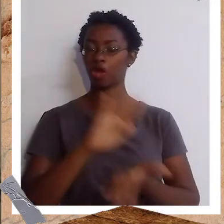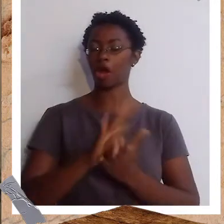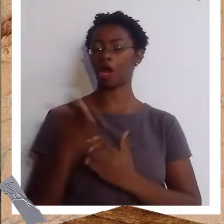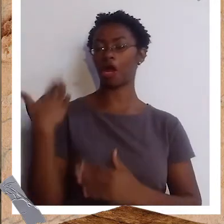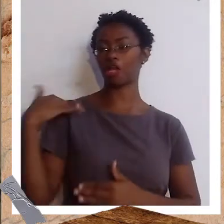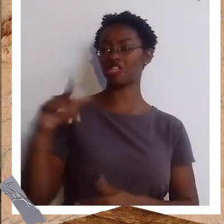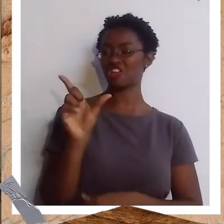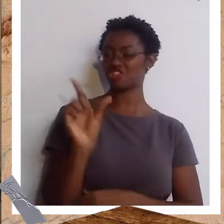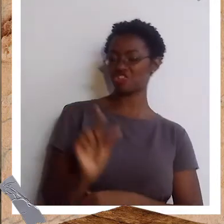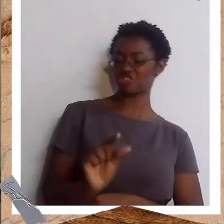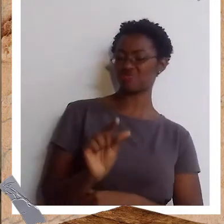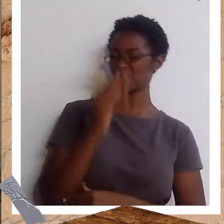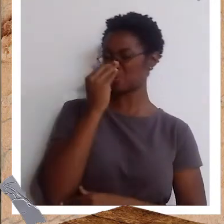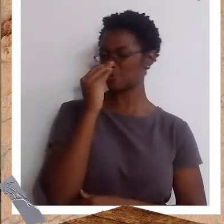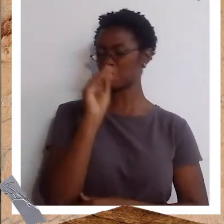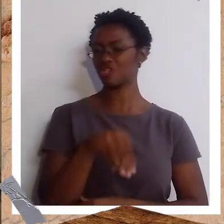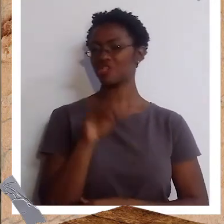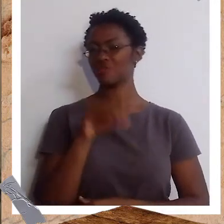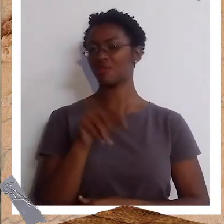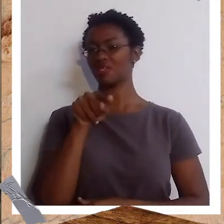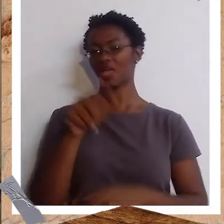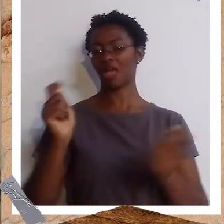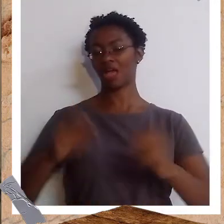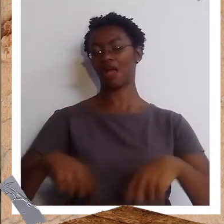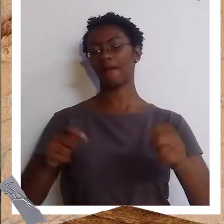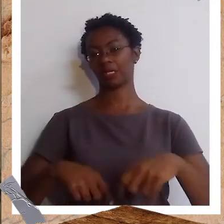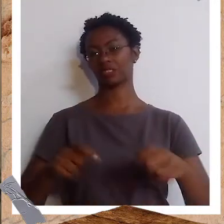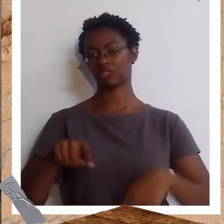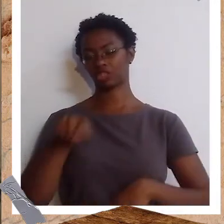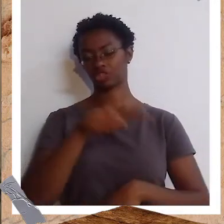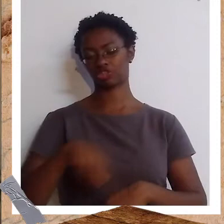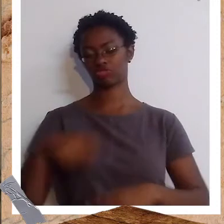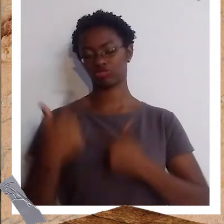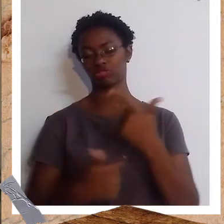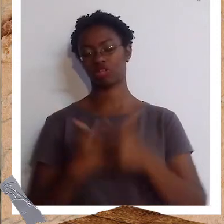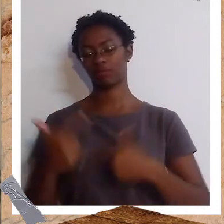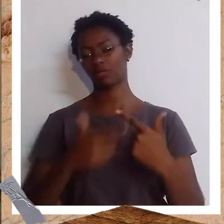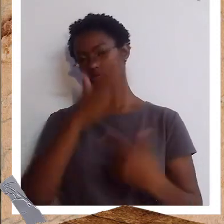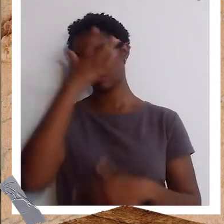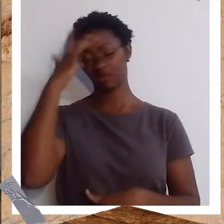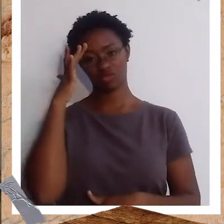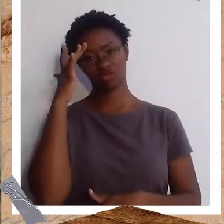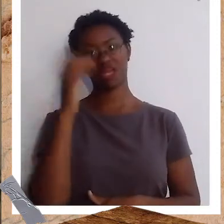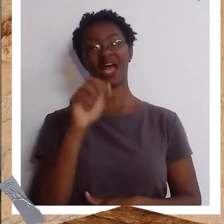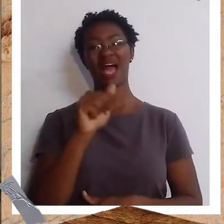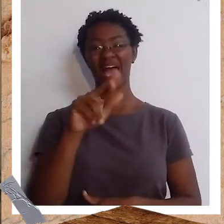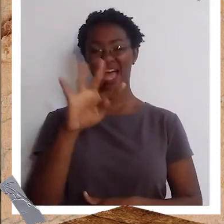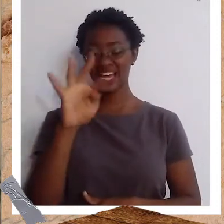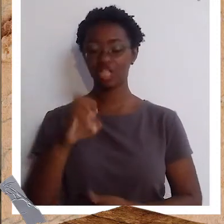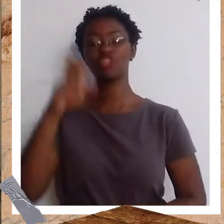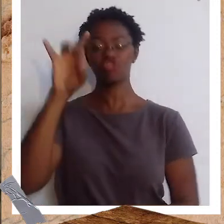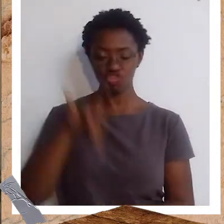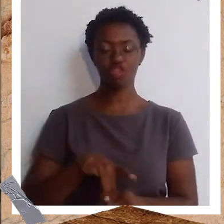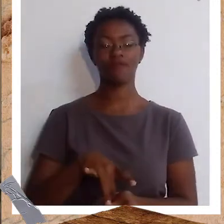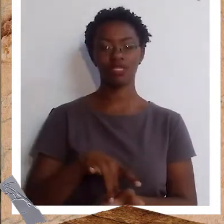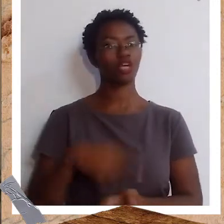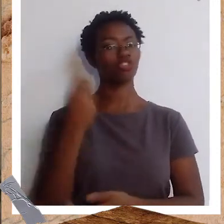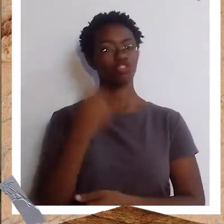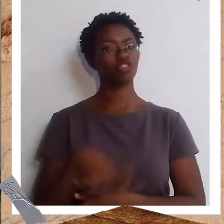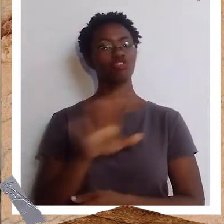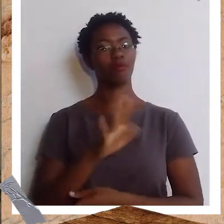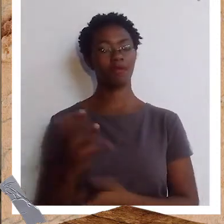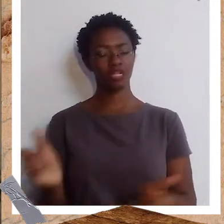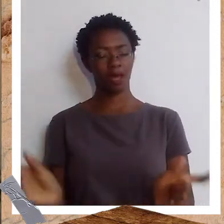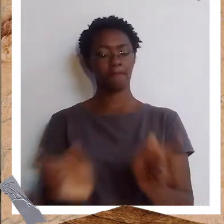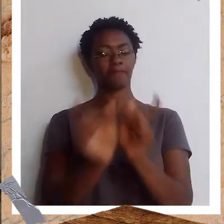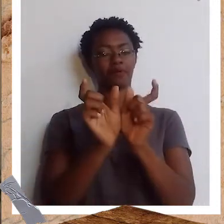de diminuição daquilo que essas pessoas efetivamente estão fazendo. Arte com A maiúsculo e sem necessidade de um segundo